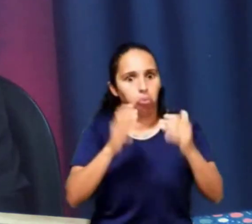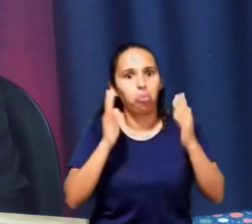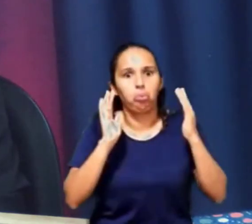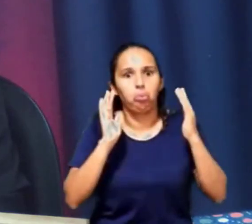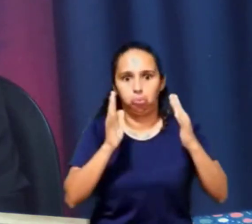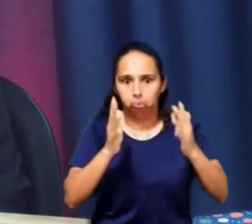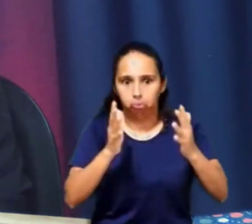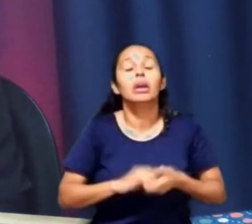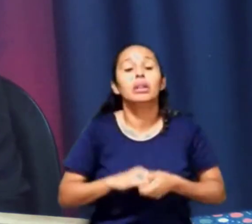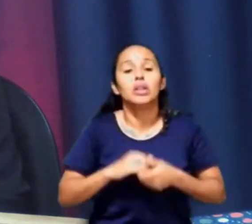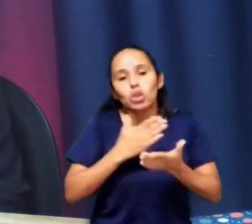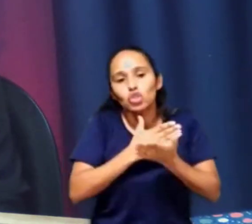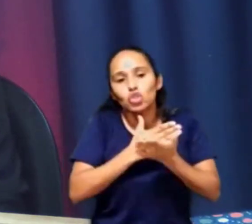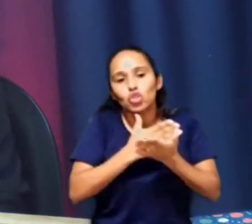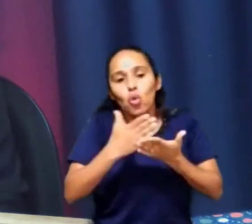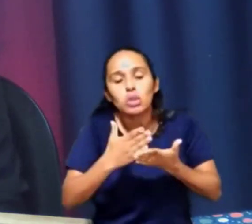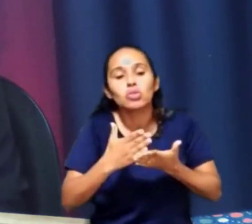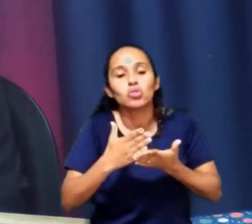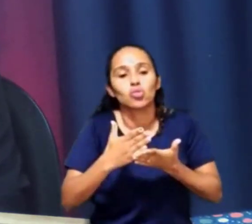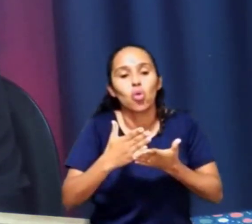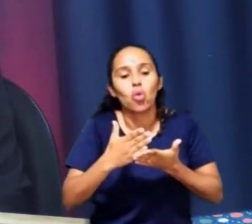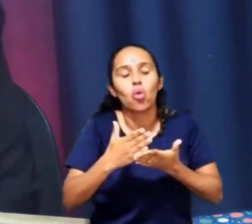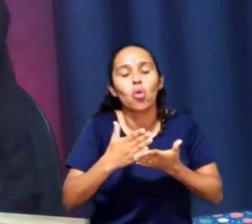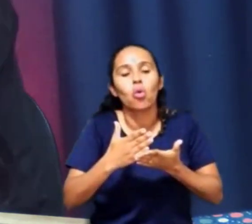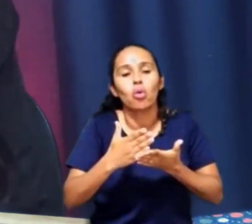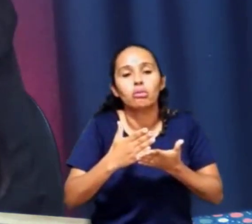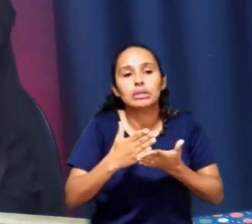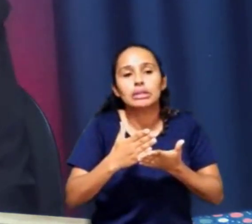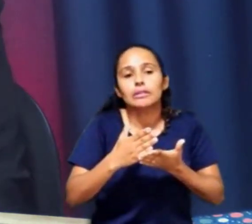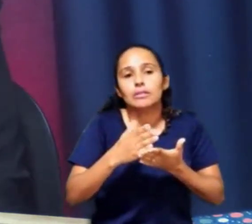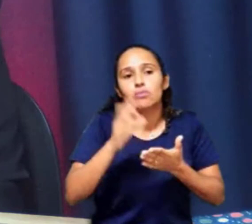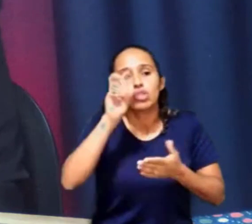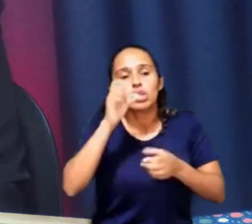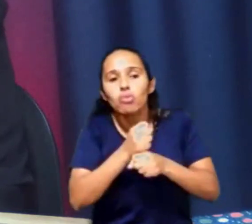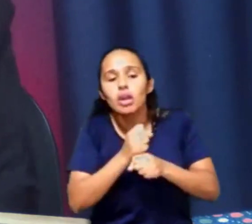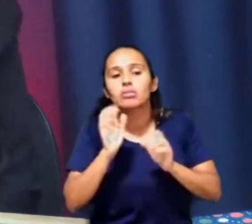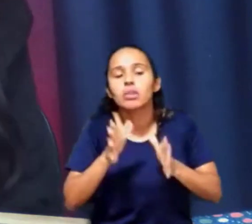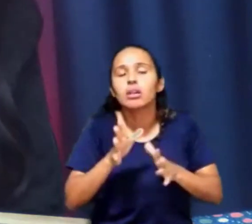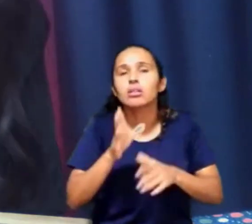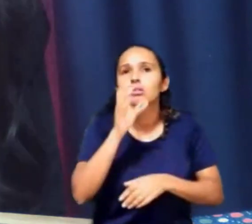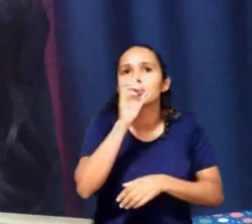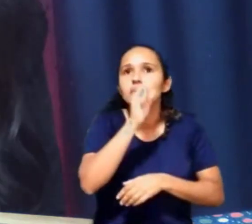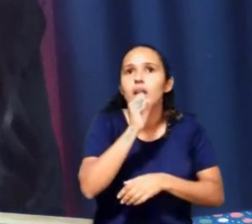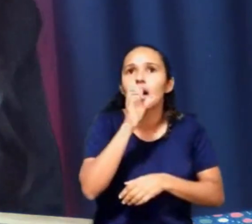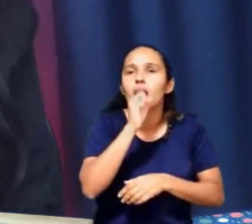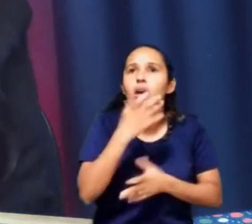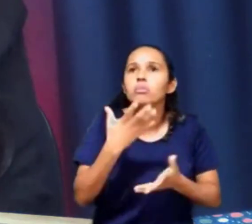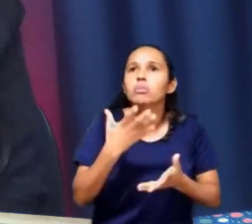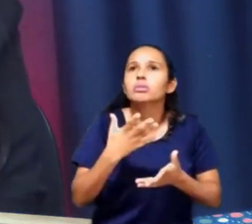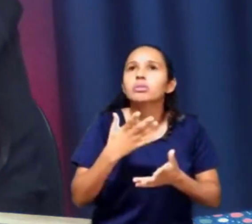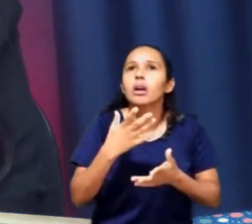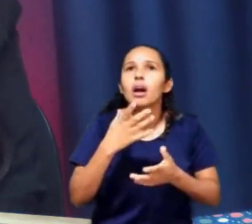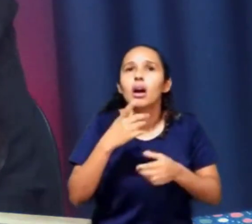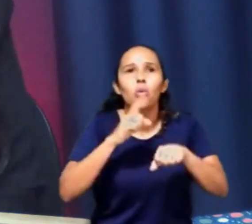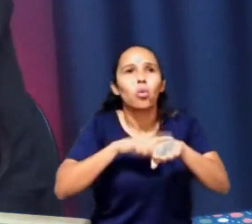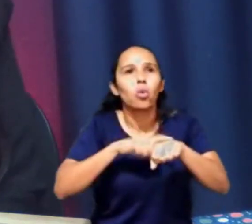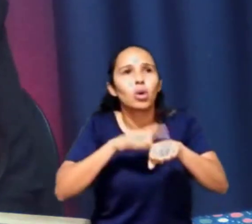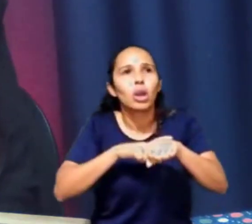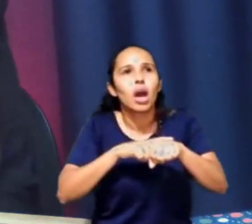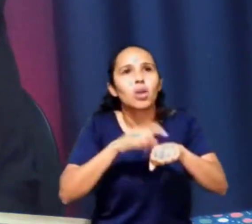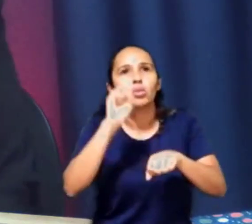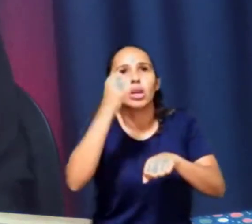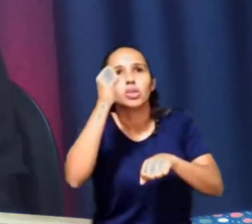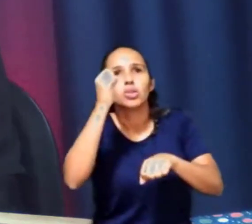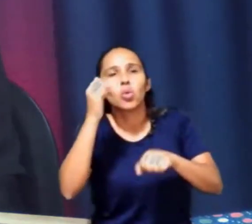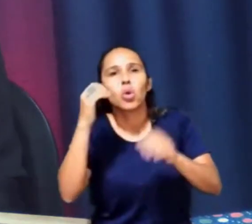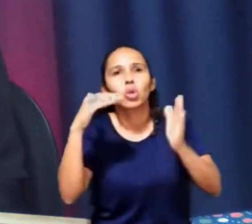já estávamos pensando assim, nossa, a gente está aqui sábado e das 8 ao meio-dia e tem segunda-feira. E a